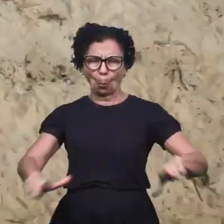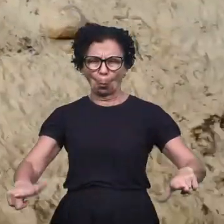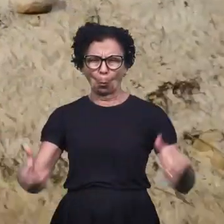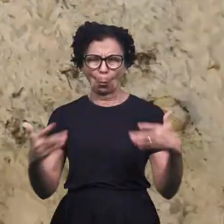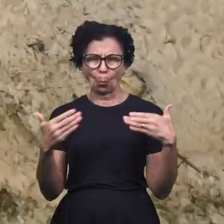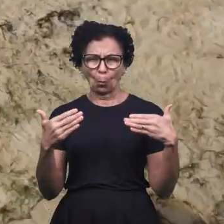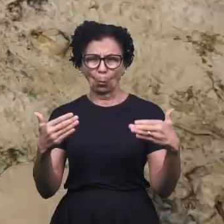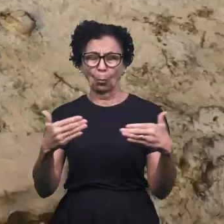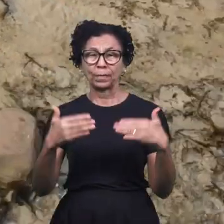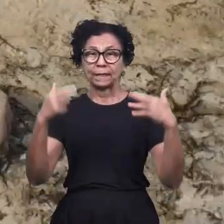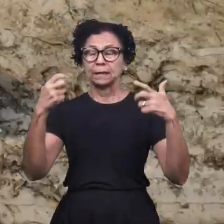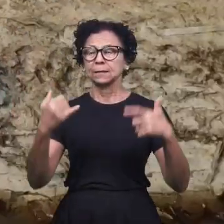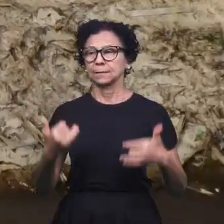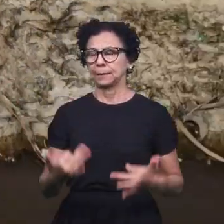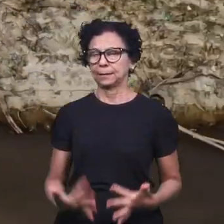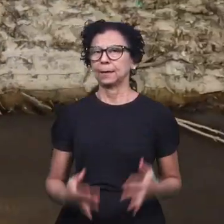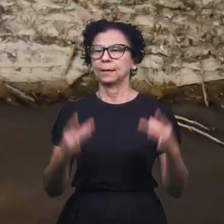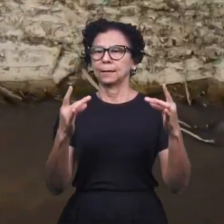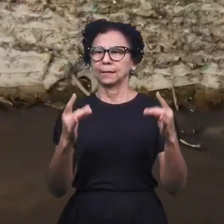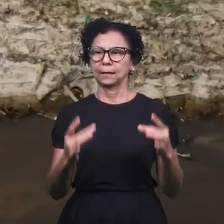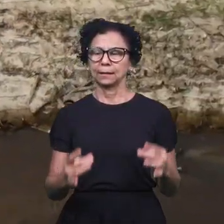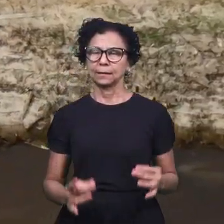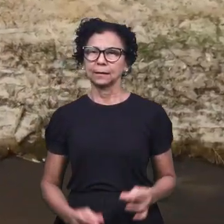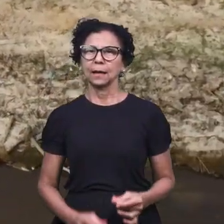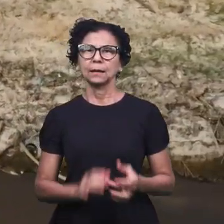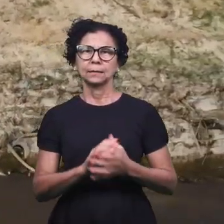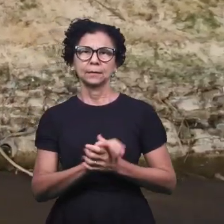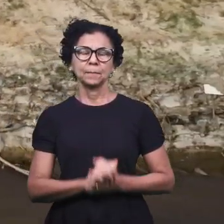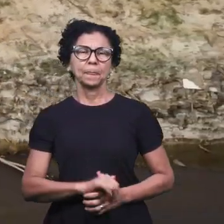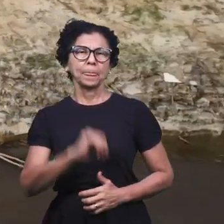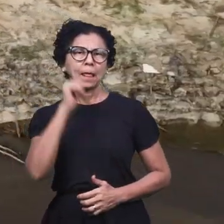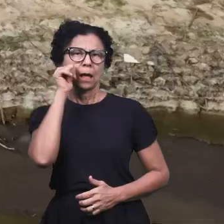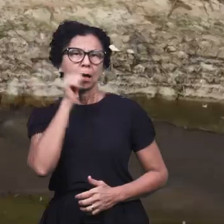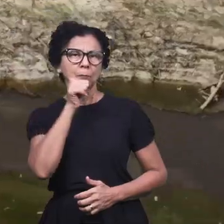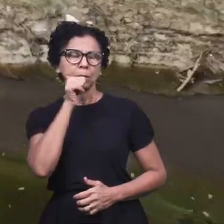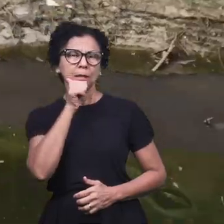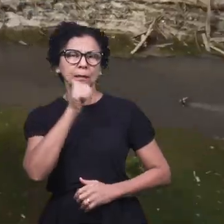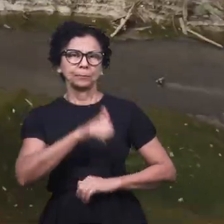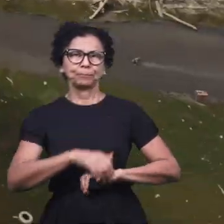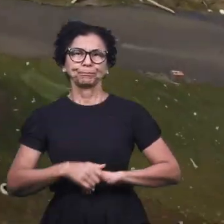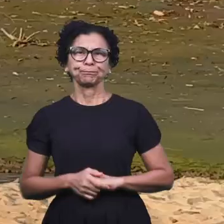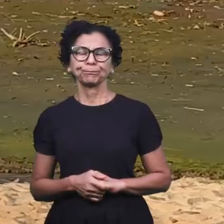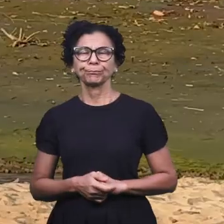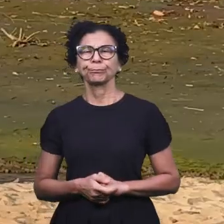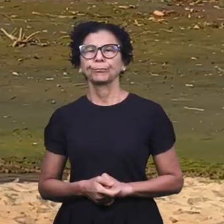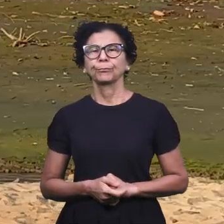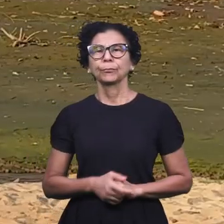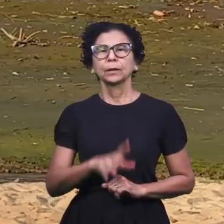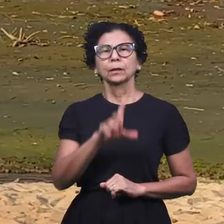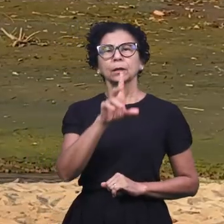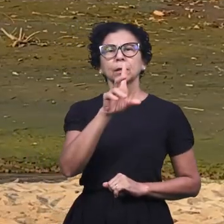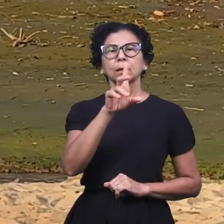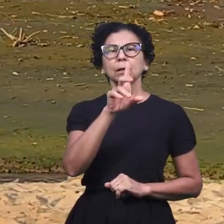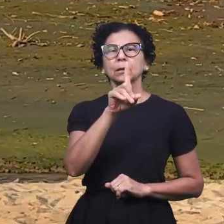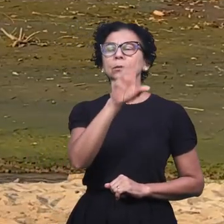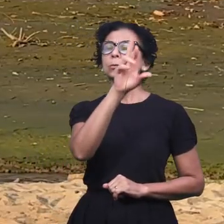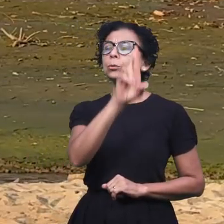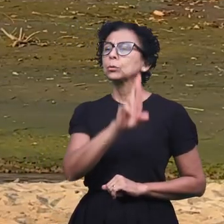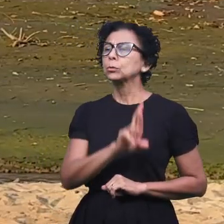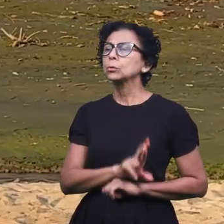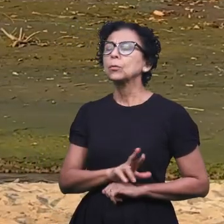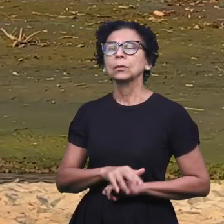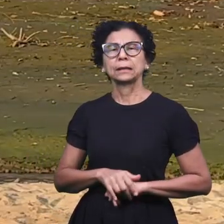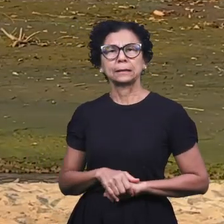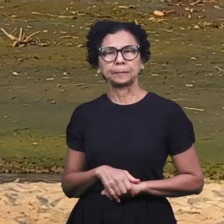com mais detalhes a situação desse local é a geógrafa Adoreia Rebelo Albuquerque. Doutora Adoreia, quais são as